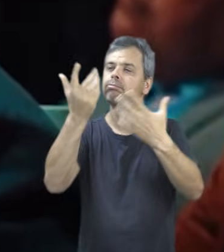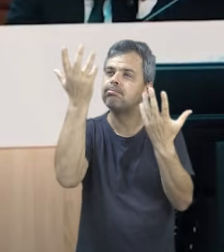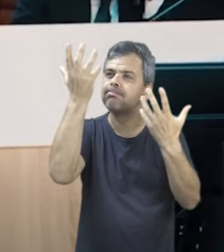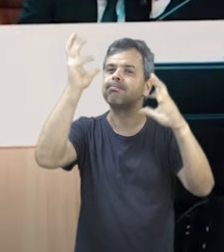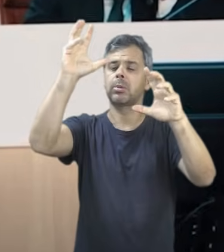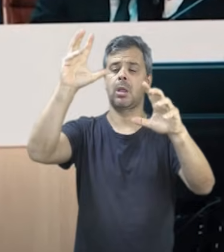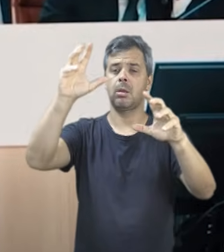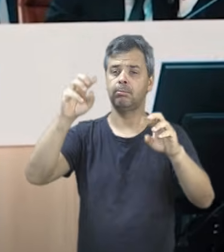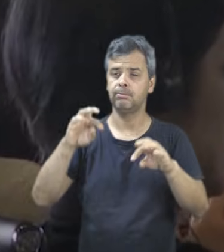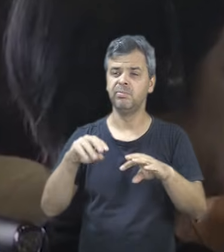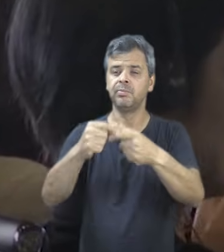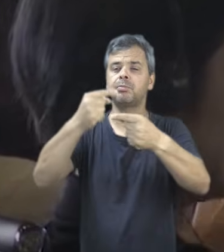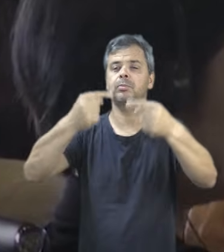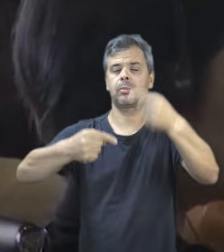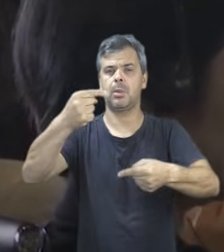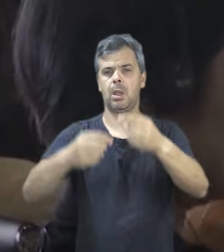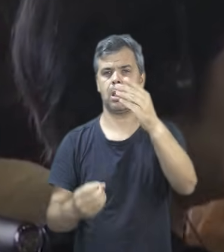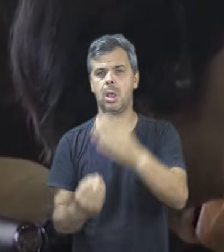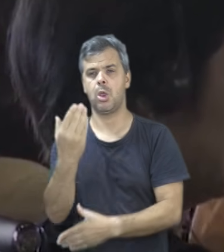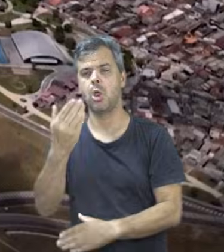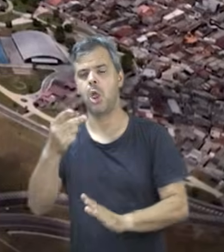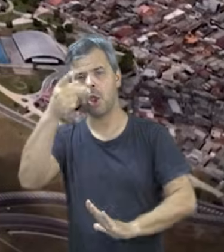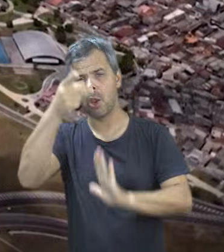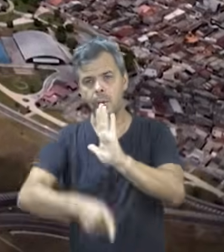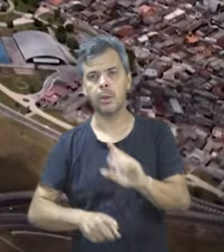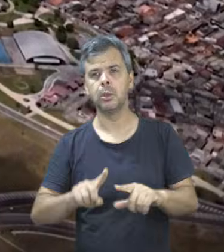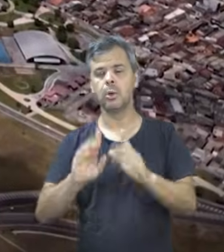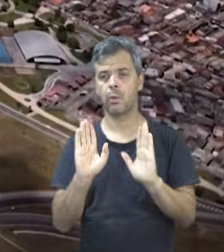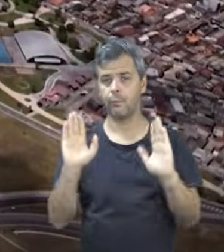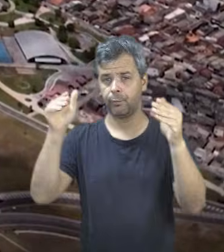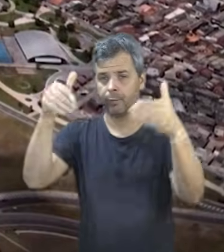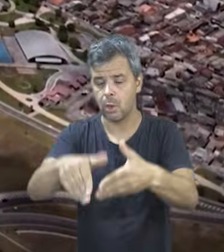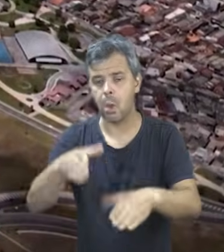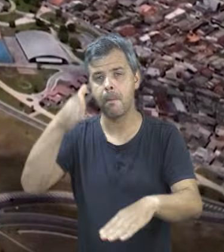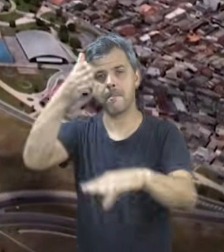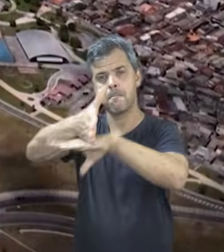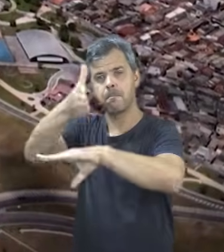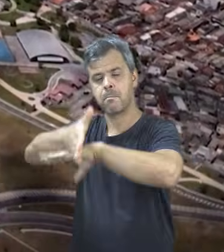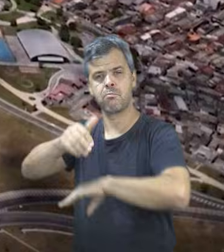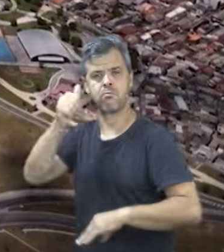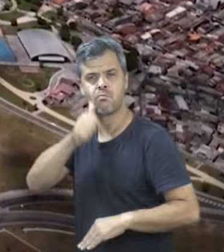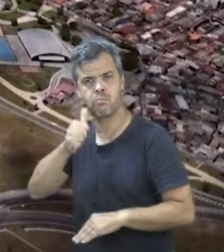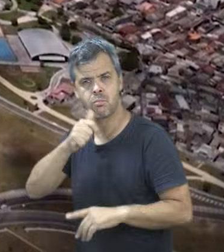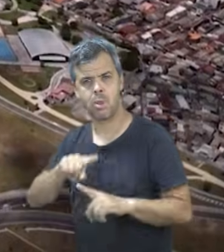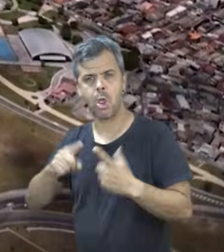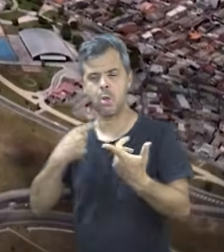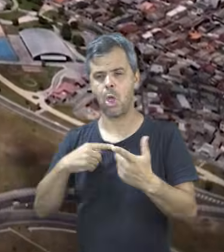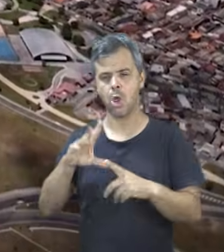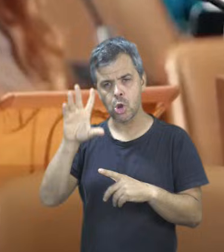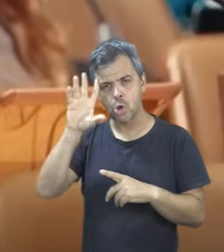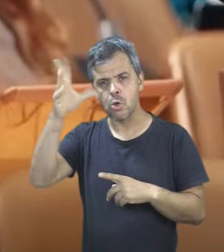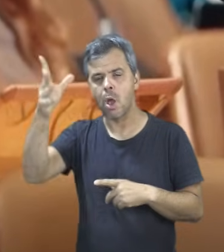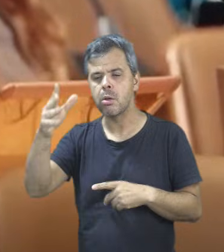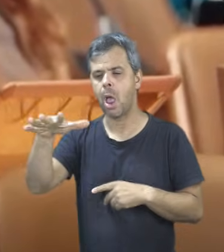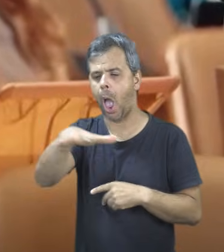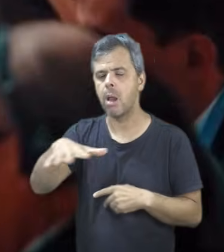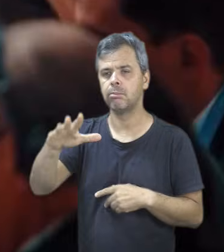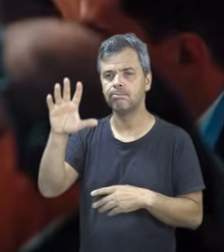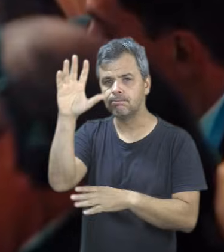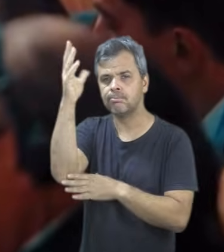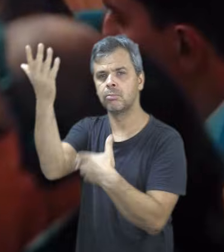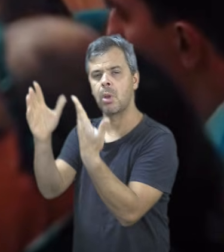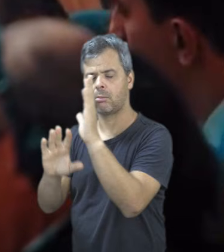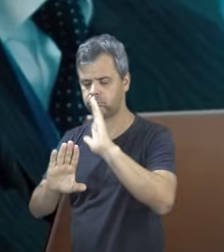A conferência vai debater a criação de planos de ação voltados à participação das mulheres nas decisões ambientais e